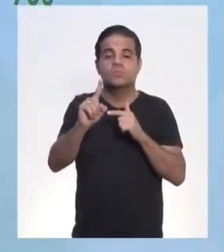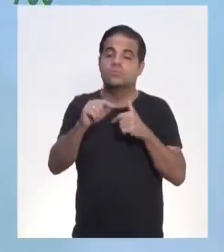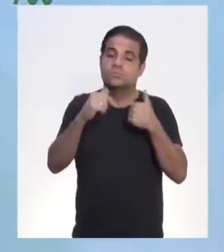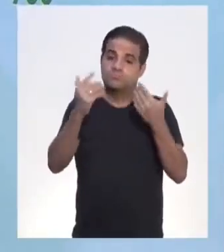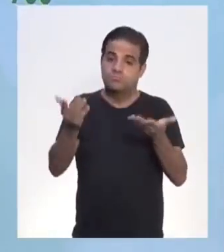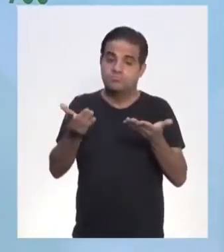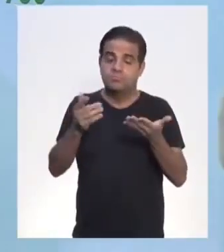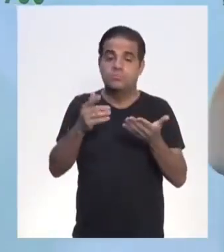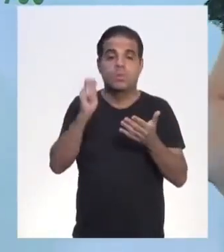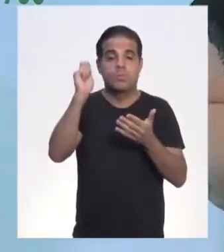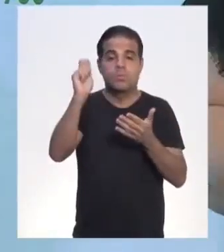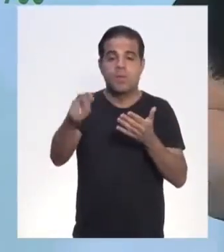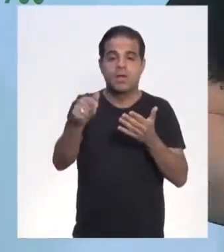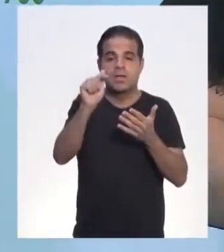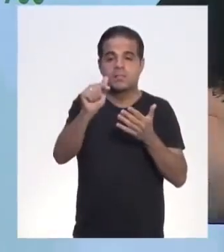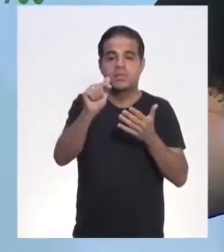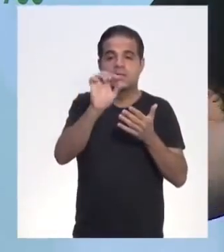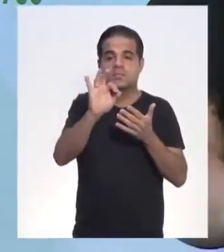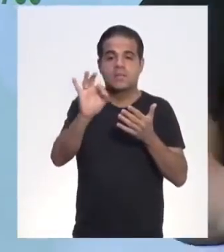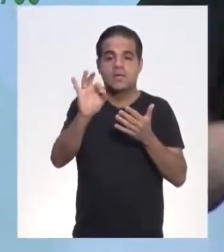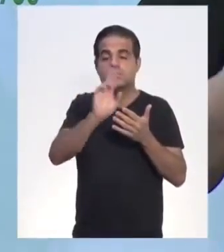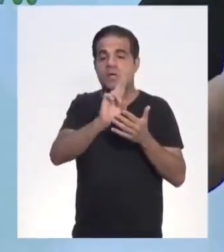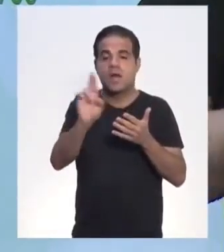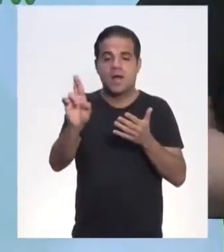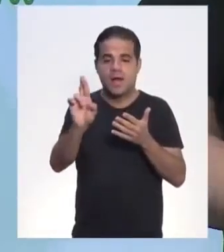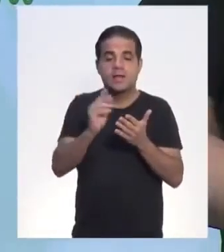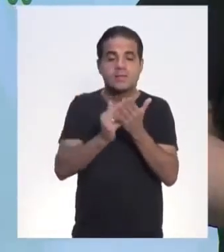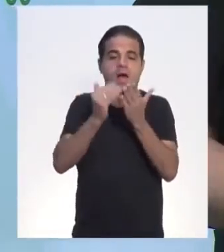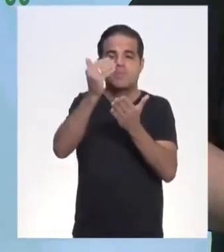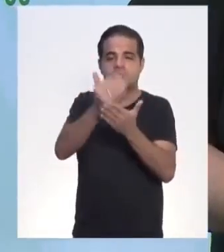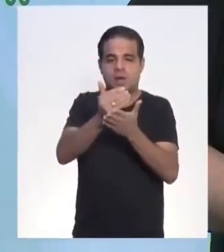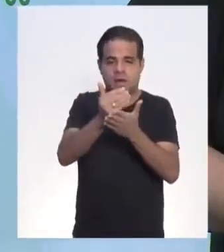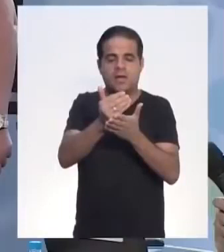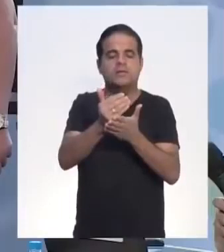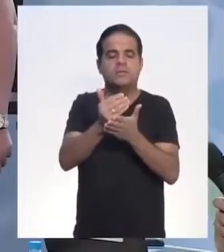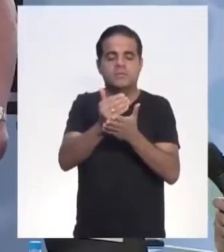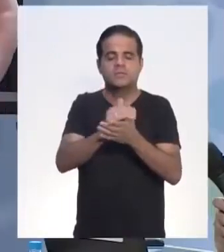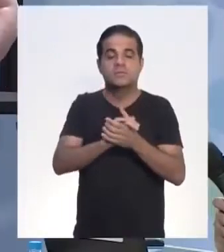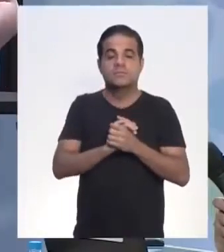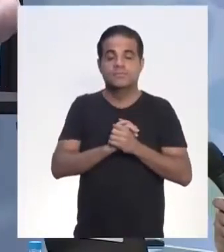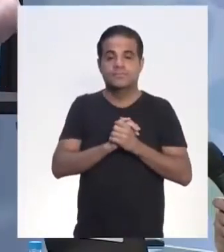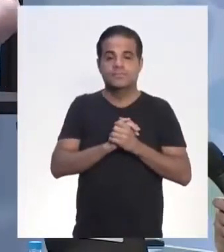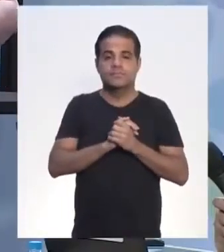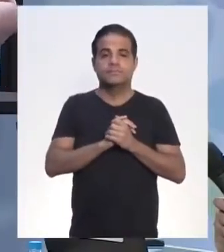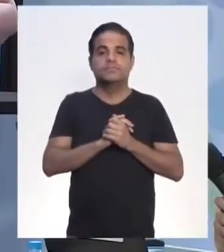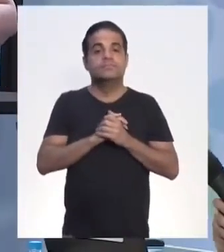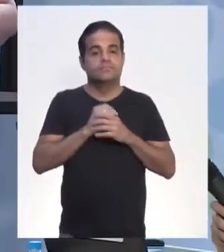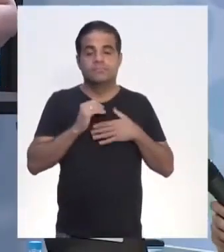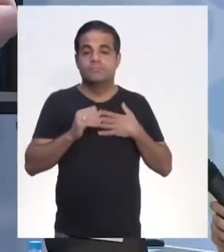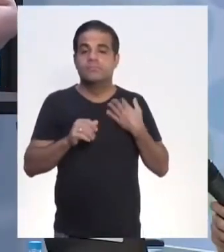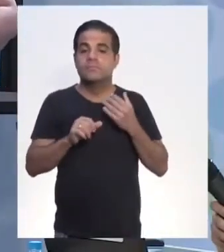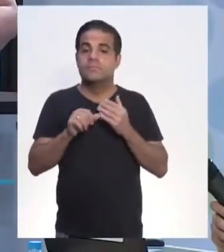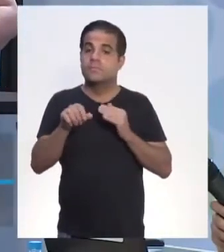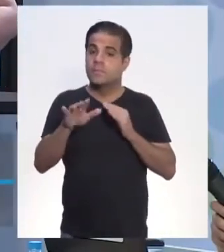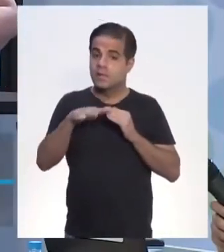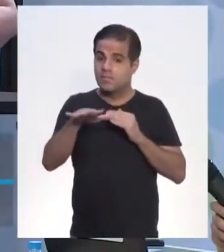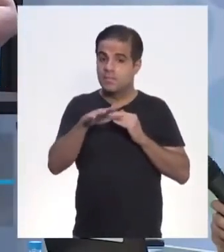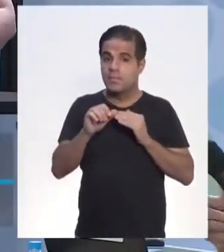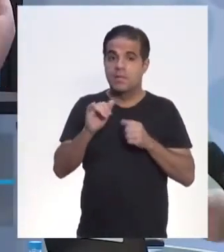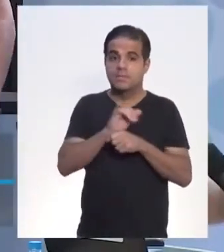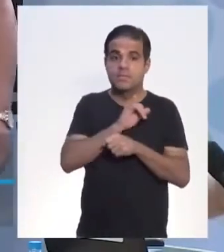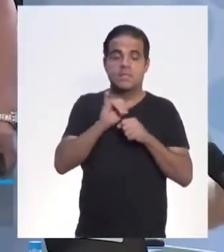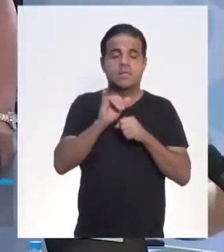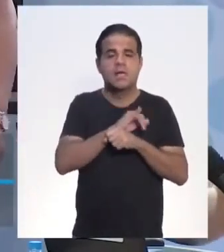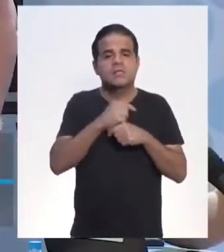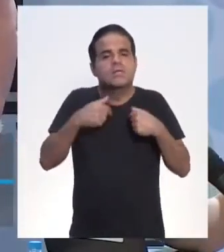seja eu paguei 700reais a mais e essa primeira parte da minha estratégia